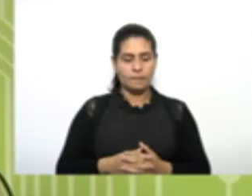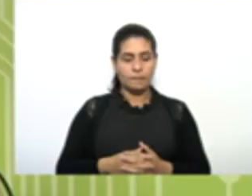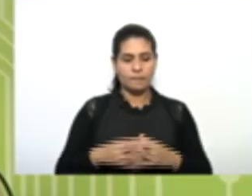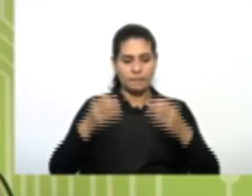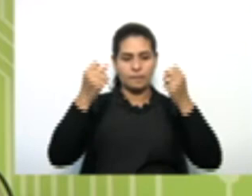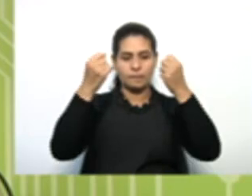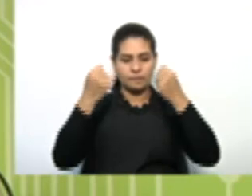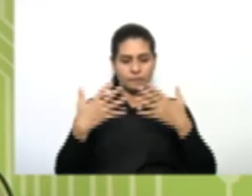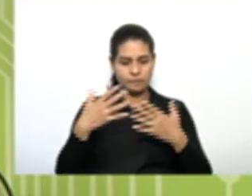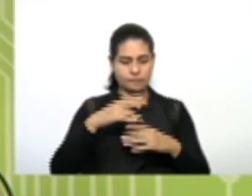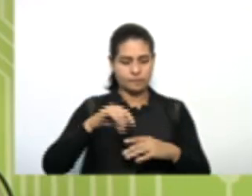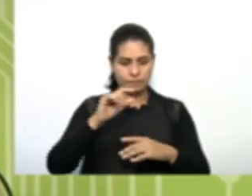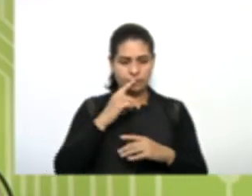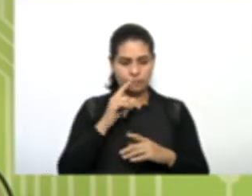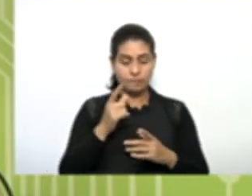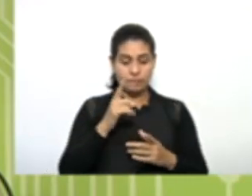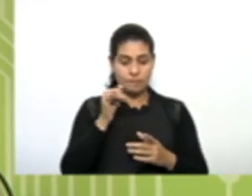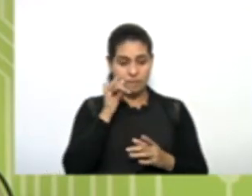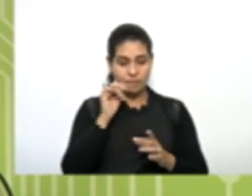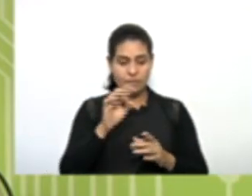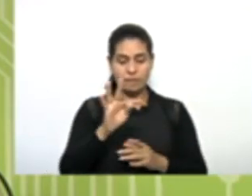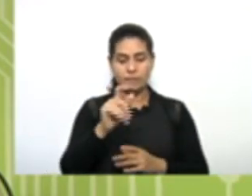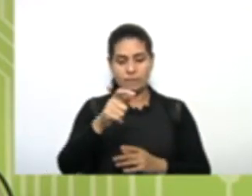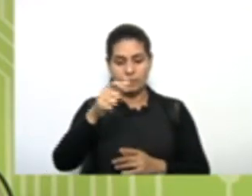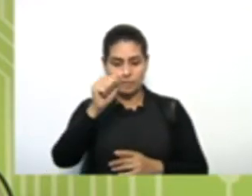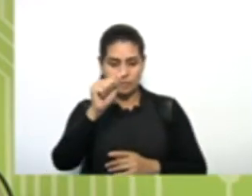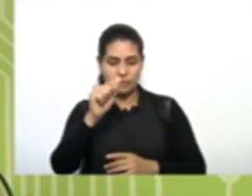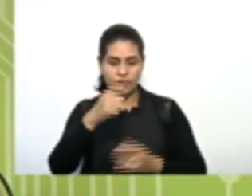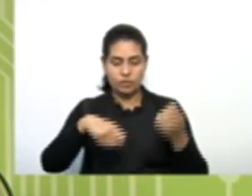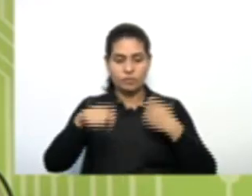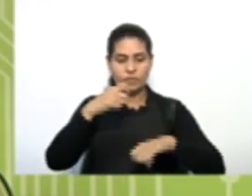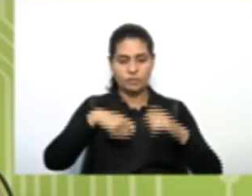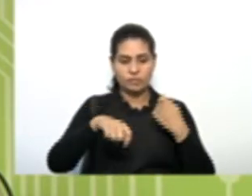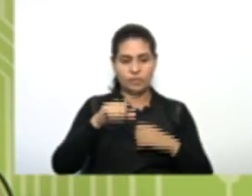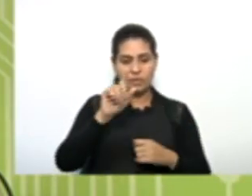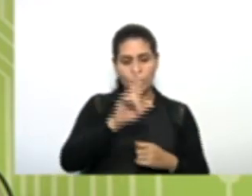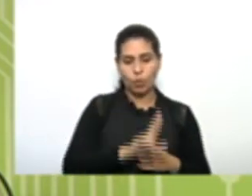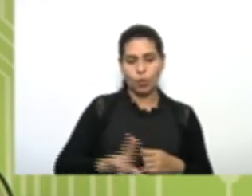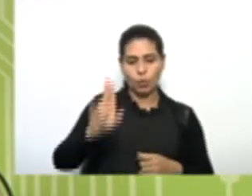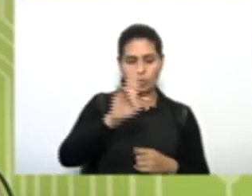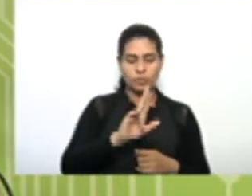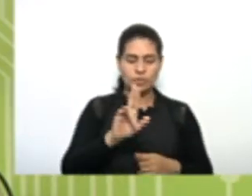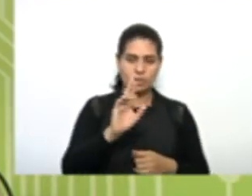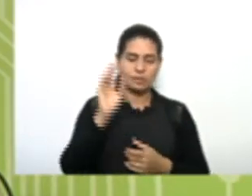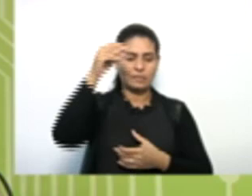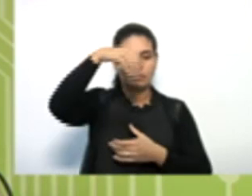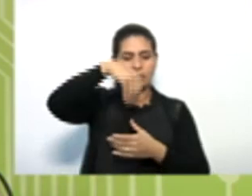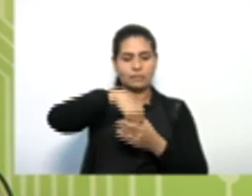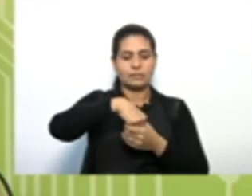Falamos, então, um pouquinho sobre a taxa de administração, que é essa taxa que é utilizada para